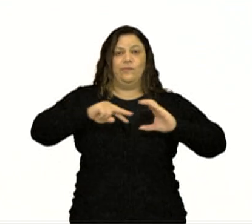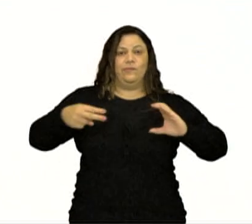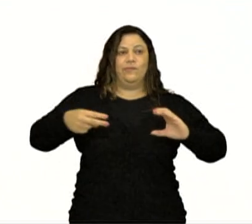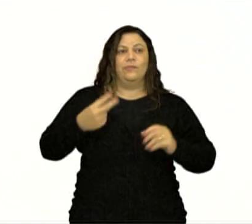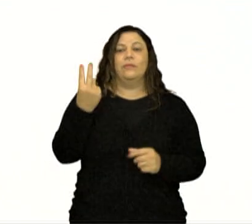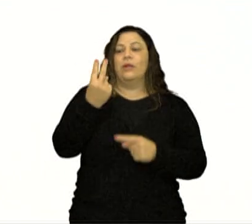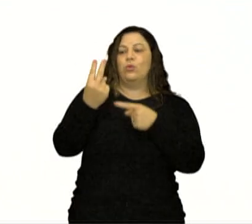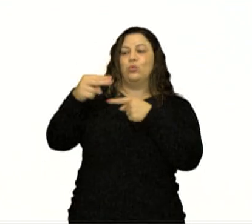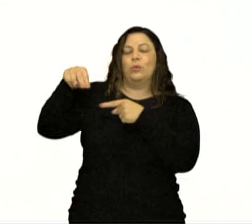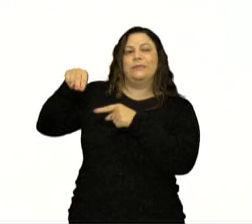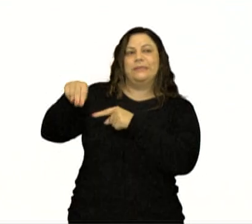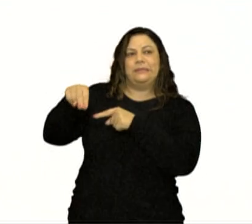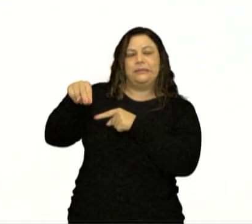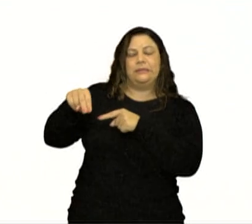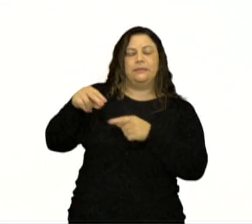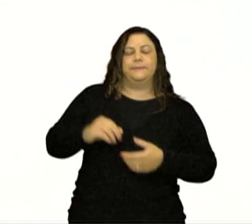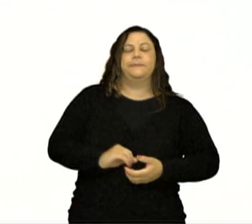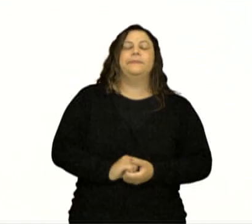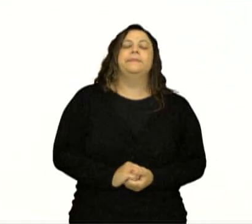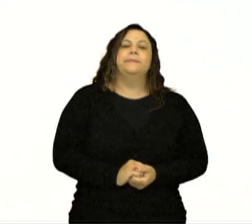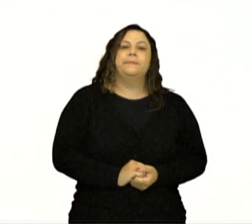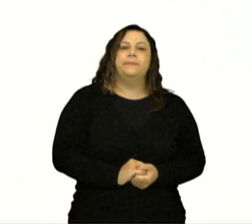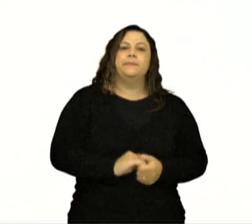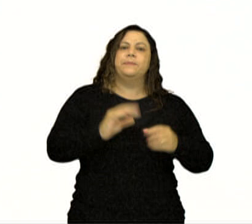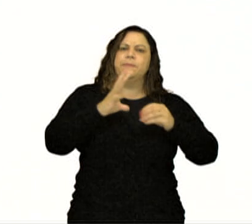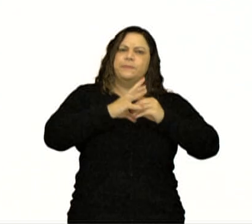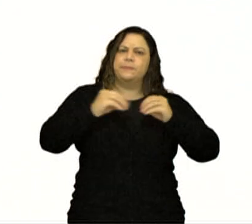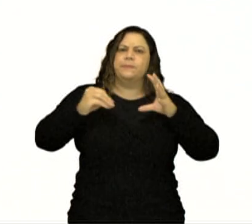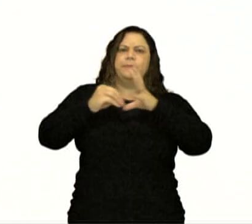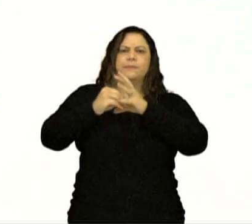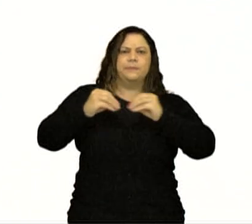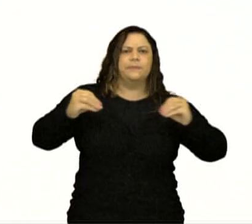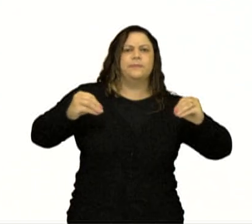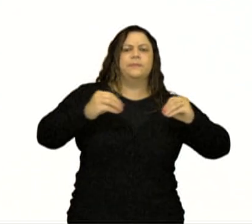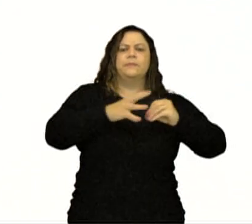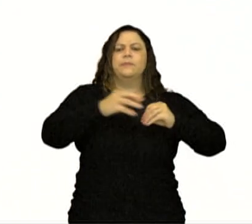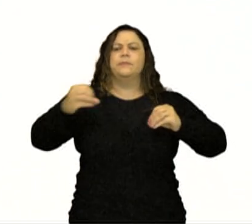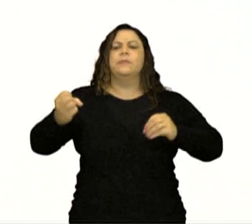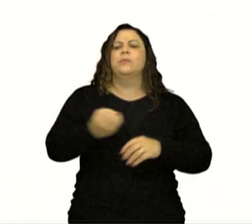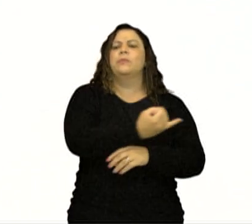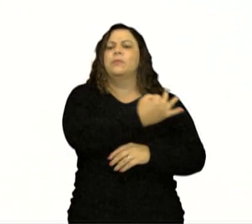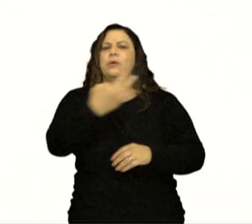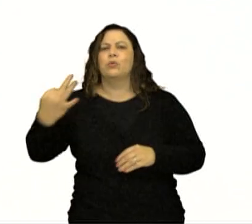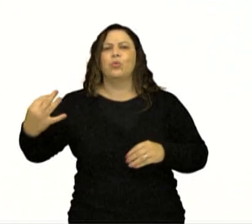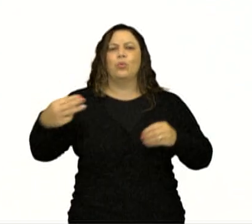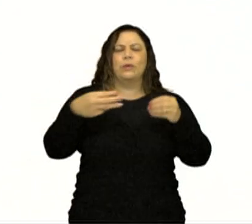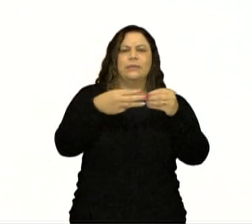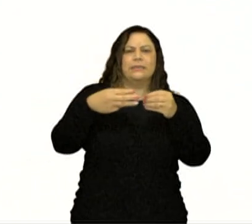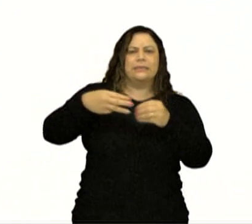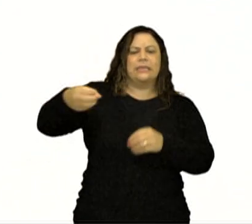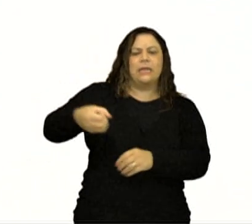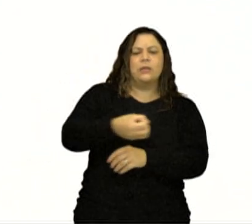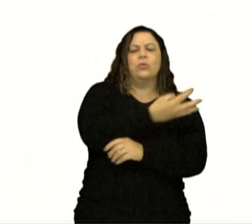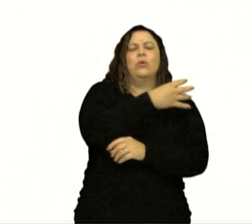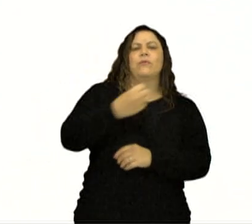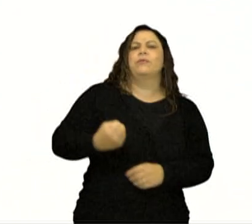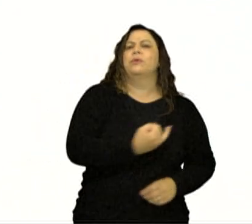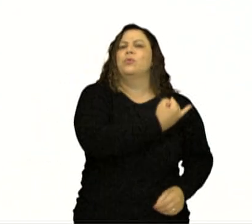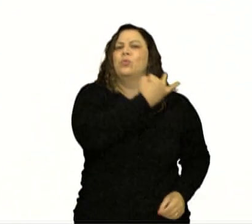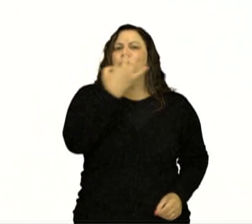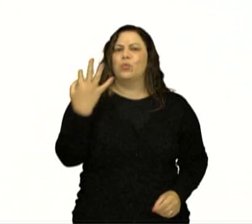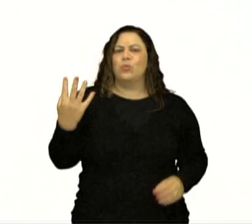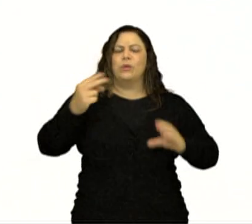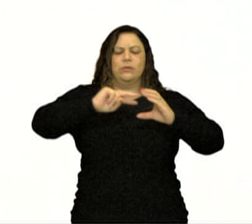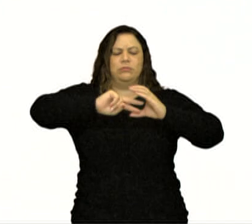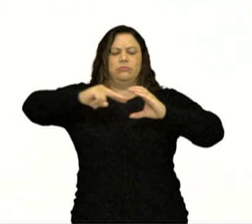2N. Essa célula, ao sofrer mitose, produzirá quantas novas células e quantos cromossomos cada uma das células filhas